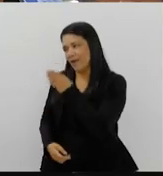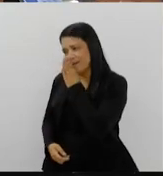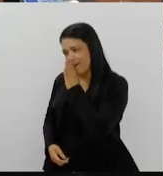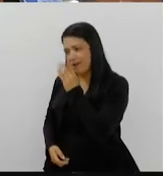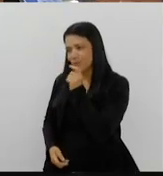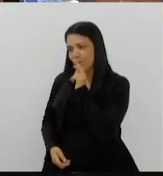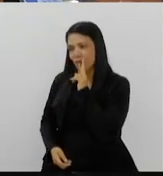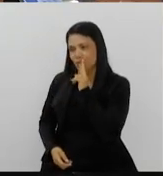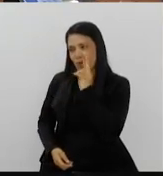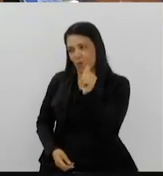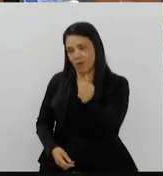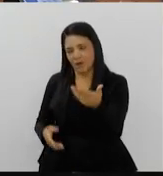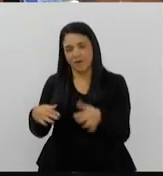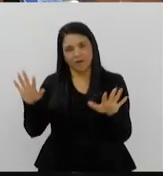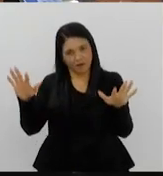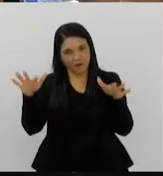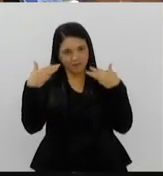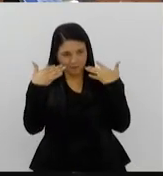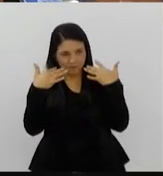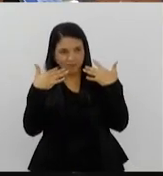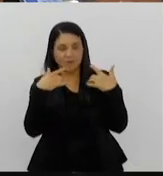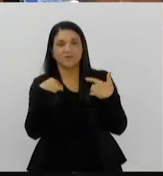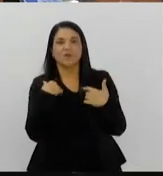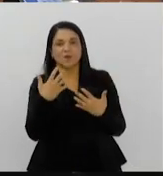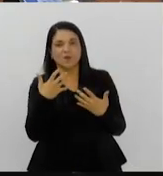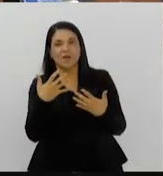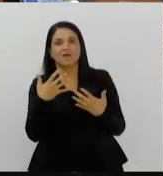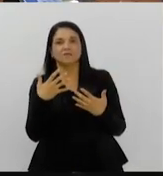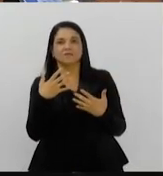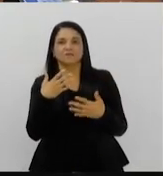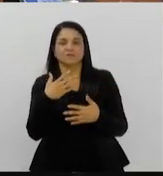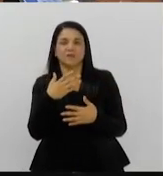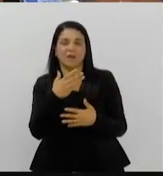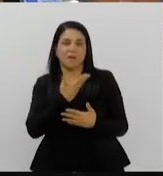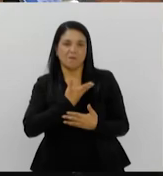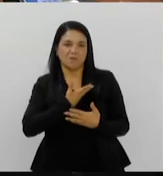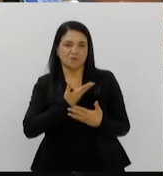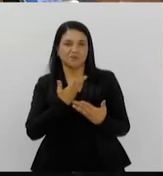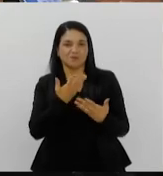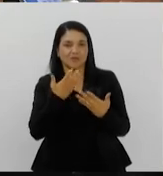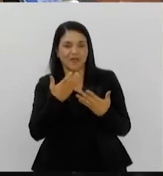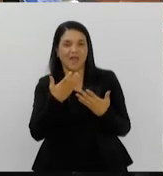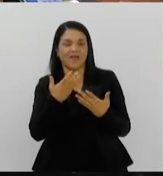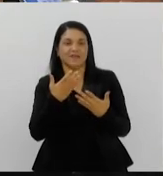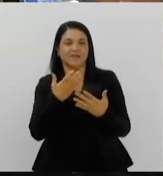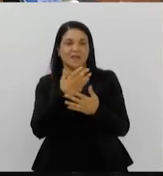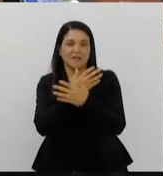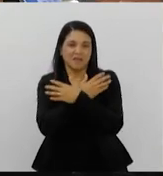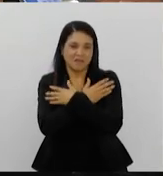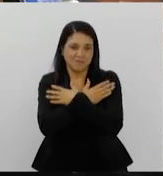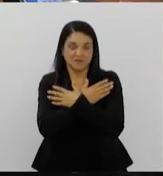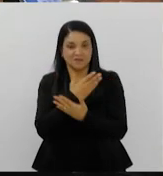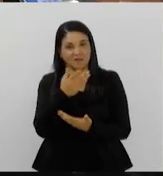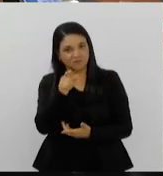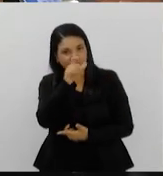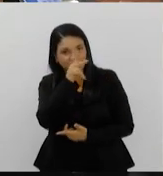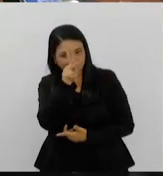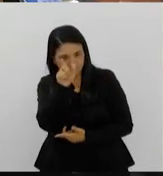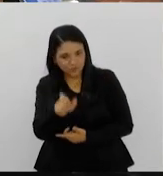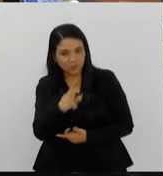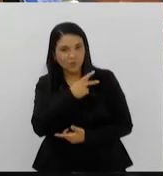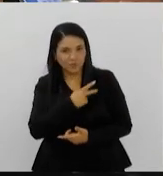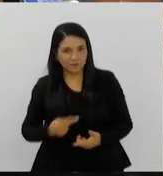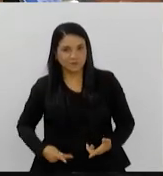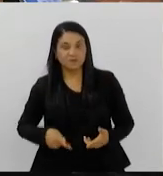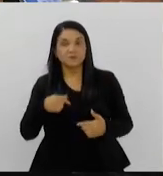presidente, pedi um pouco da atenção. Eu sei que os colegas estão querendo se despedir. Os colegas estão querendo se despedir de Vossa Excelência, mas eu queria a